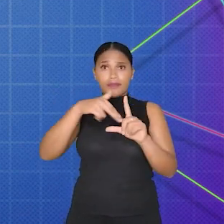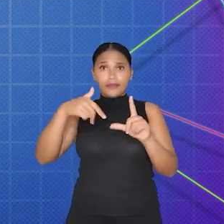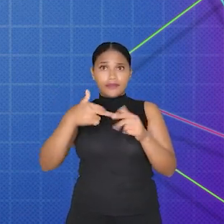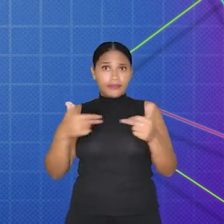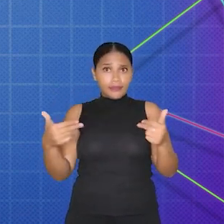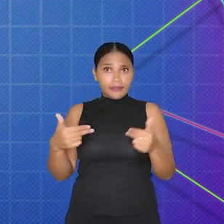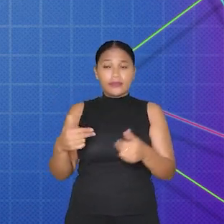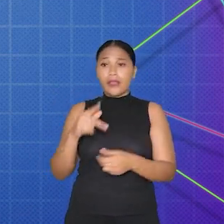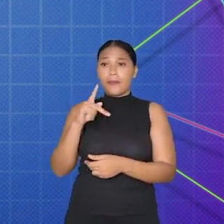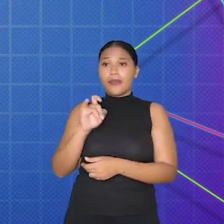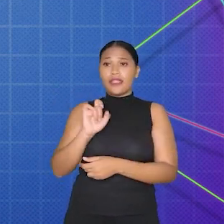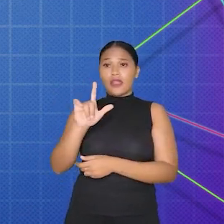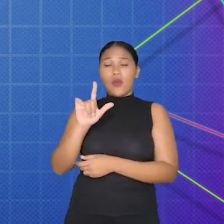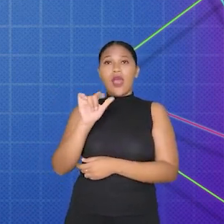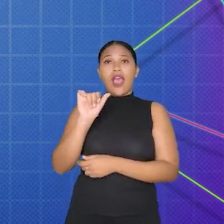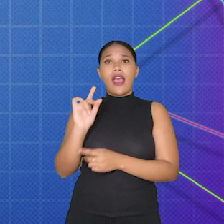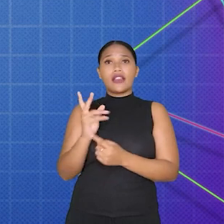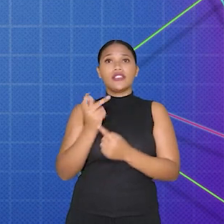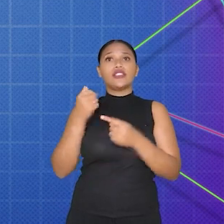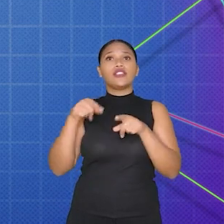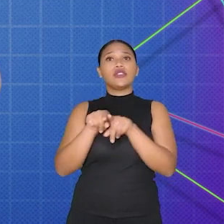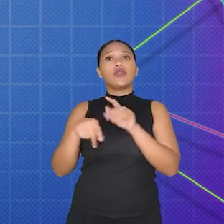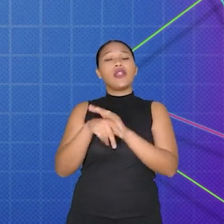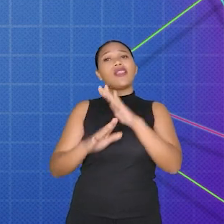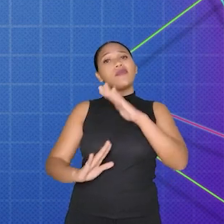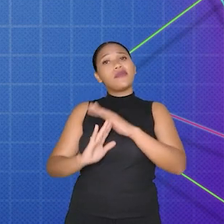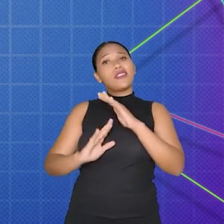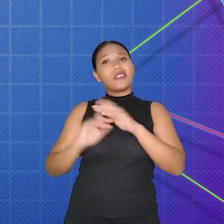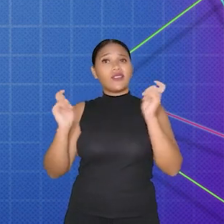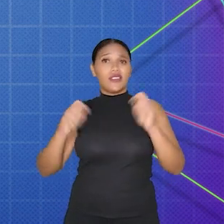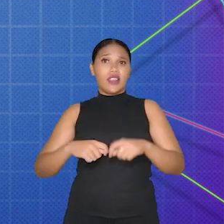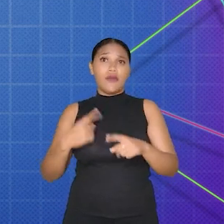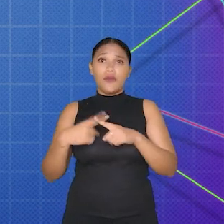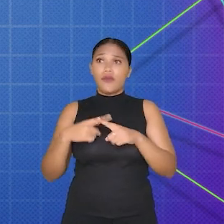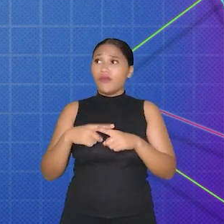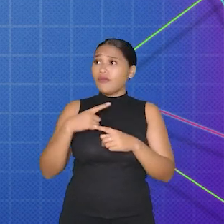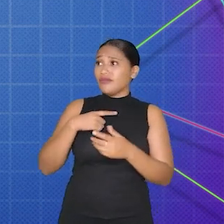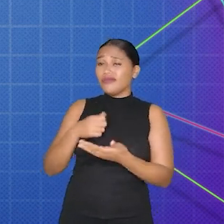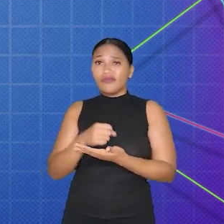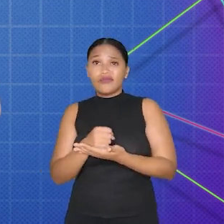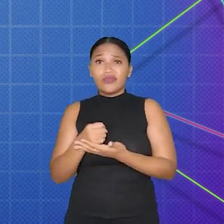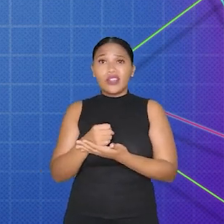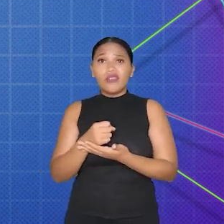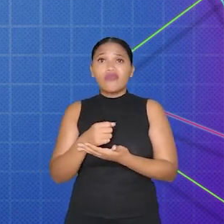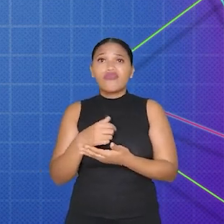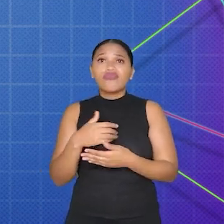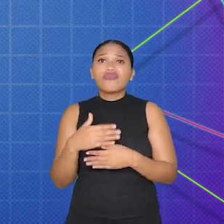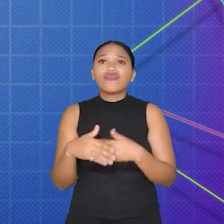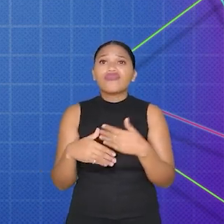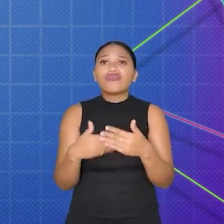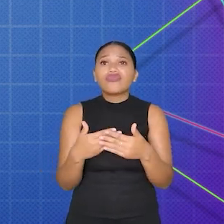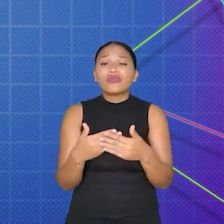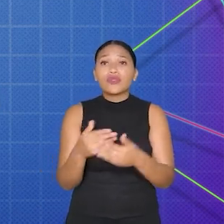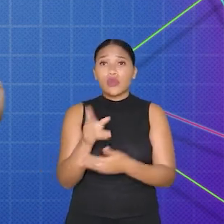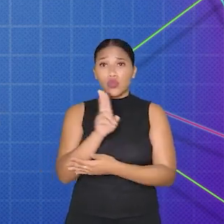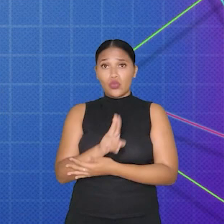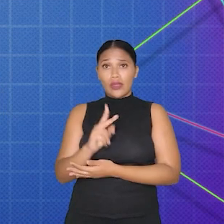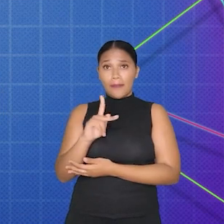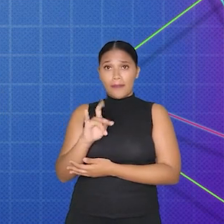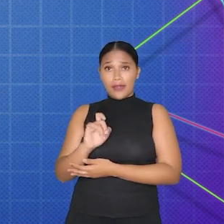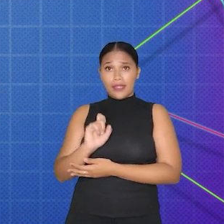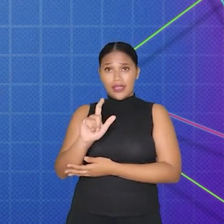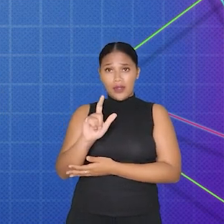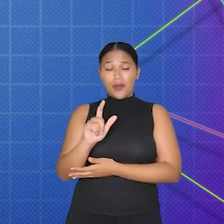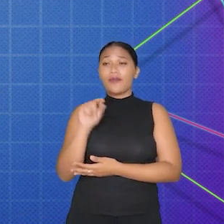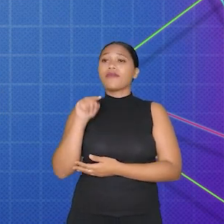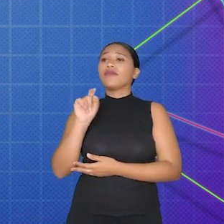de animação e movimento, a pixel art pode ter limitações nesse sentido, o que pode tornar a jogabilidade menos fluida. O uso de